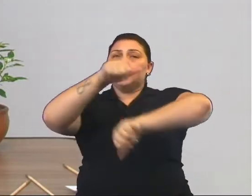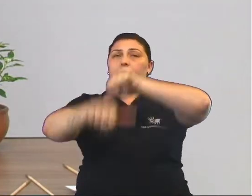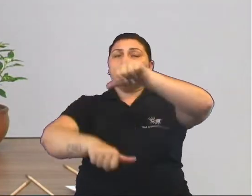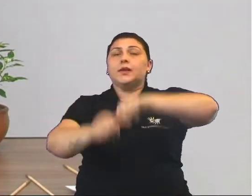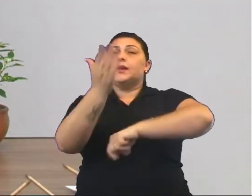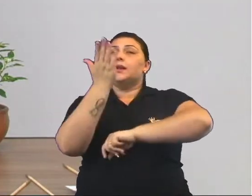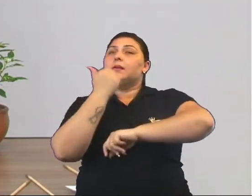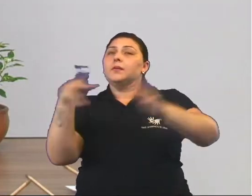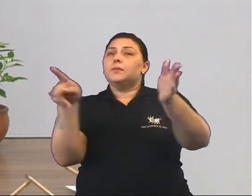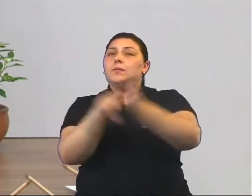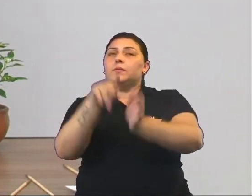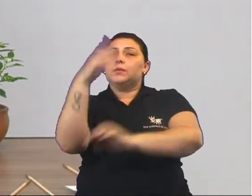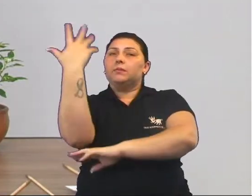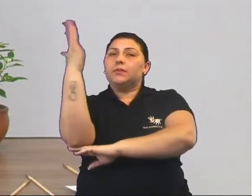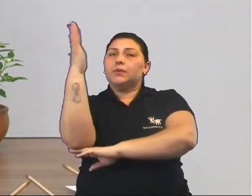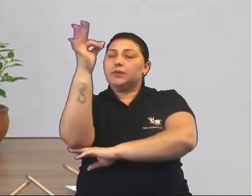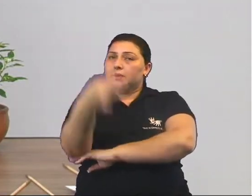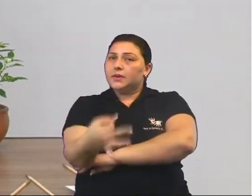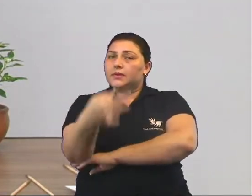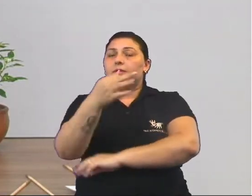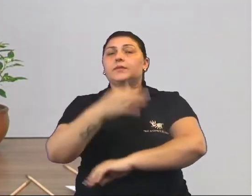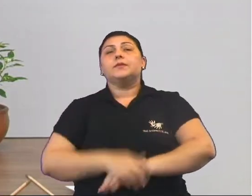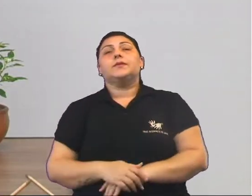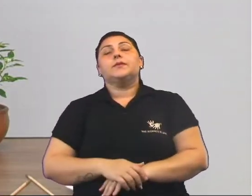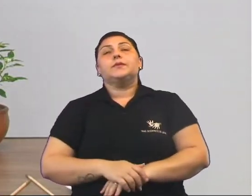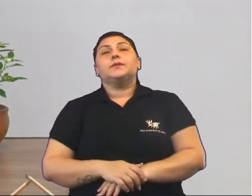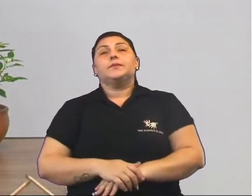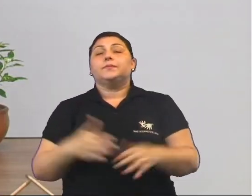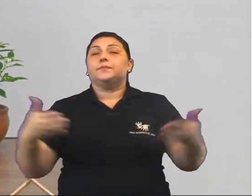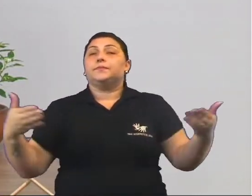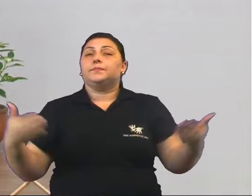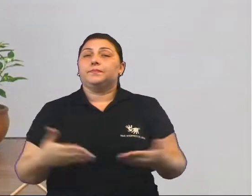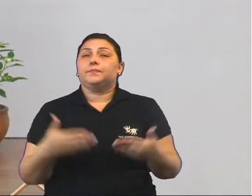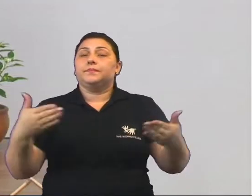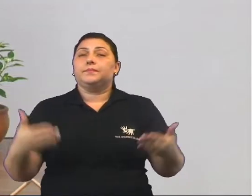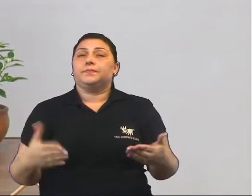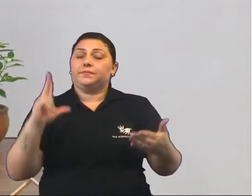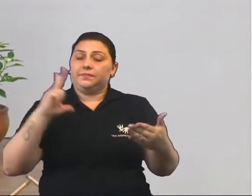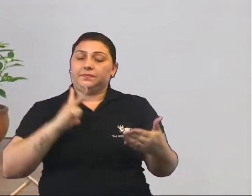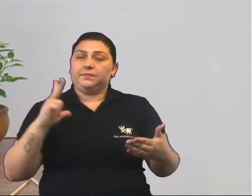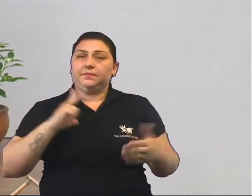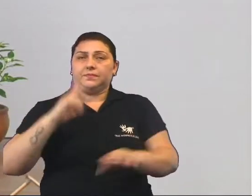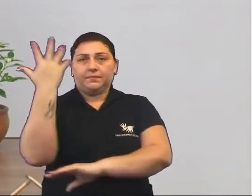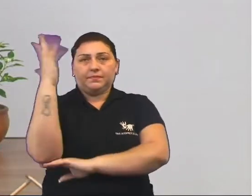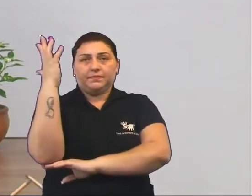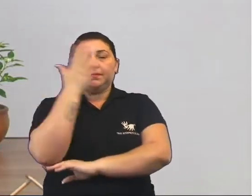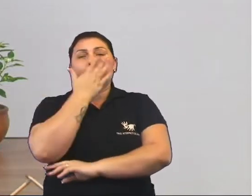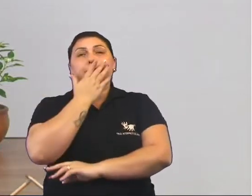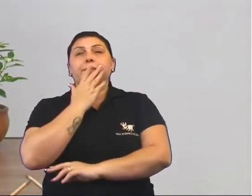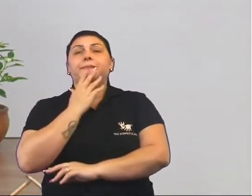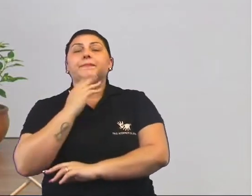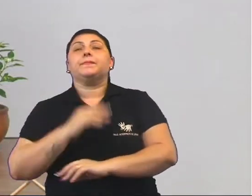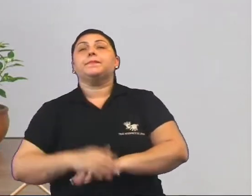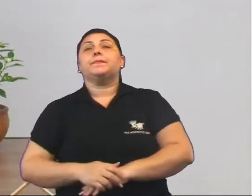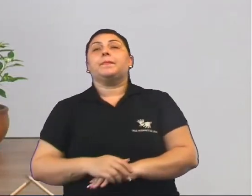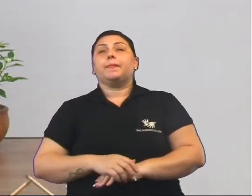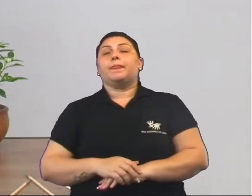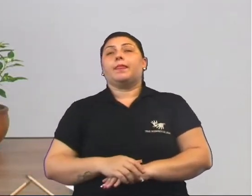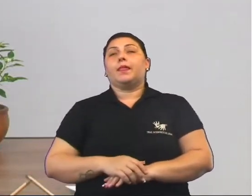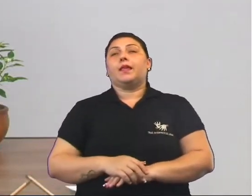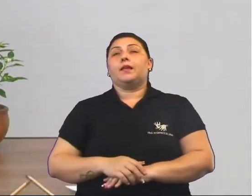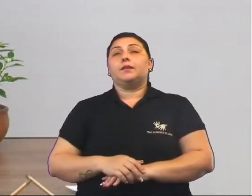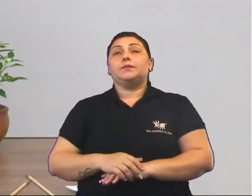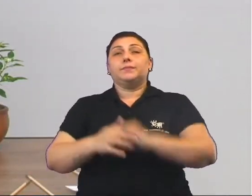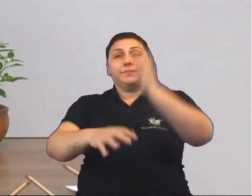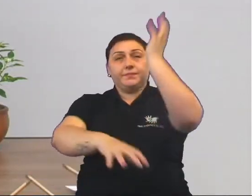em alimento para a planta, certo? Vamos então agora para as partes da planta. A planta ela é formada